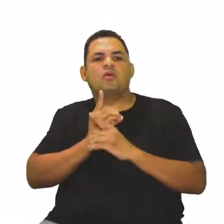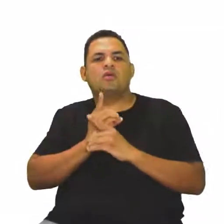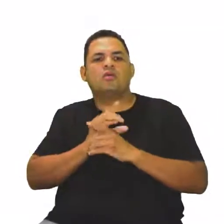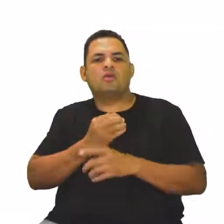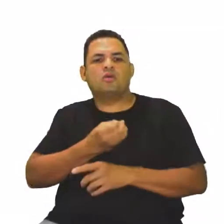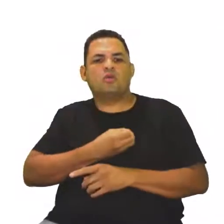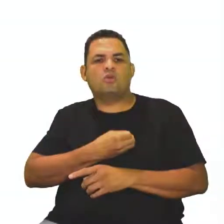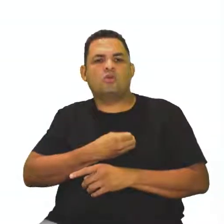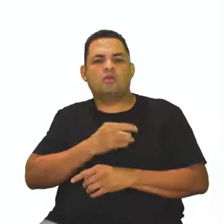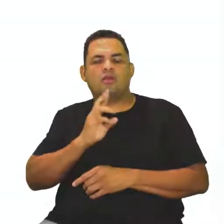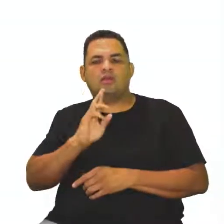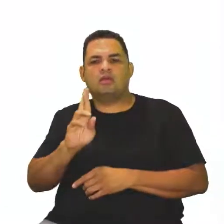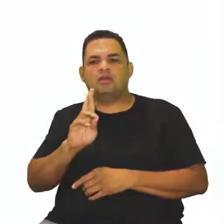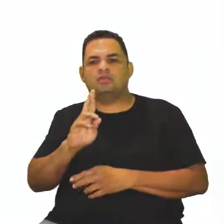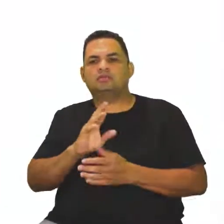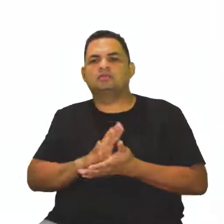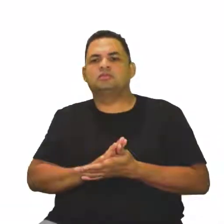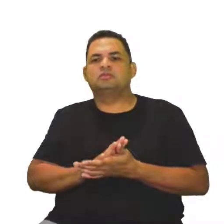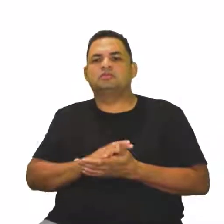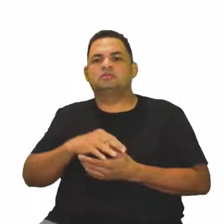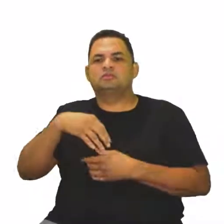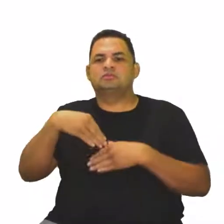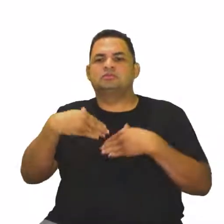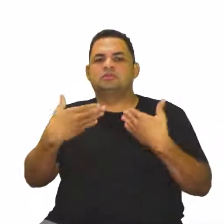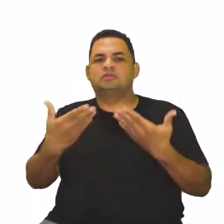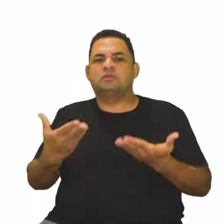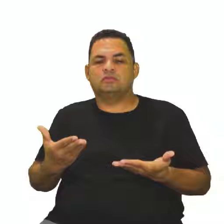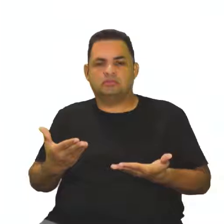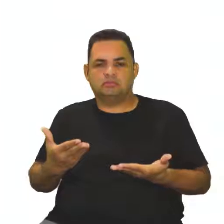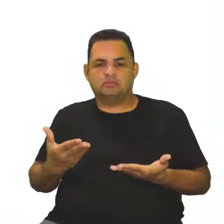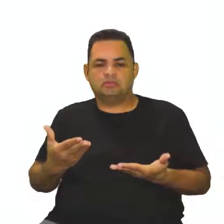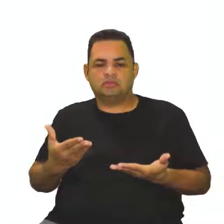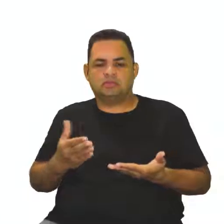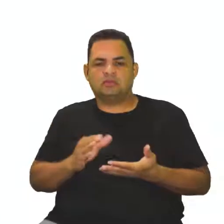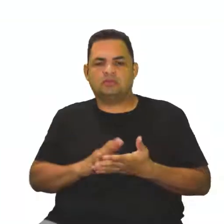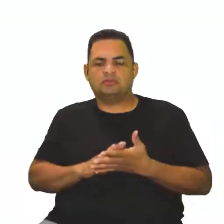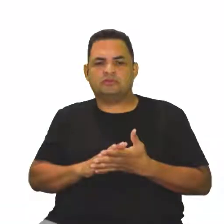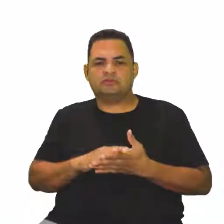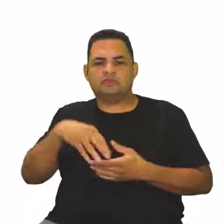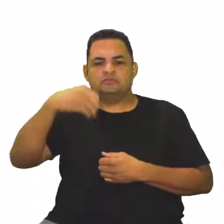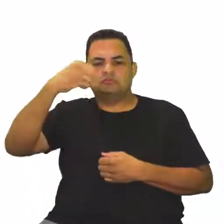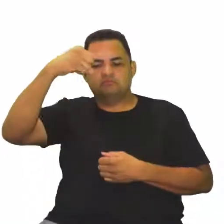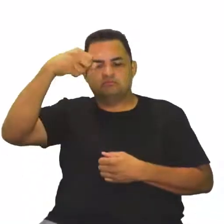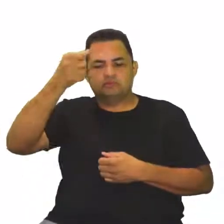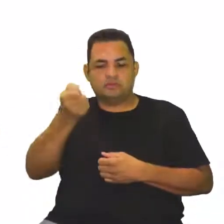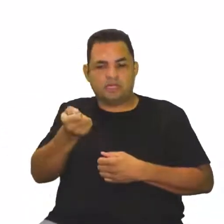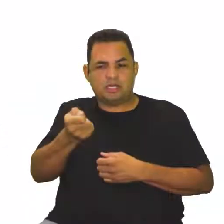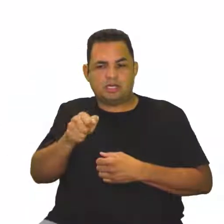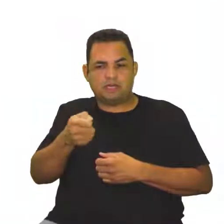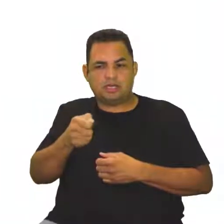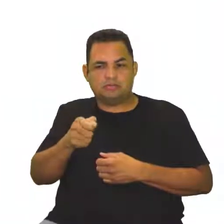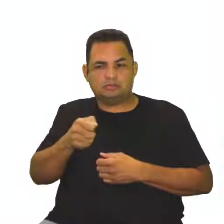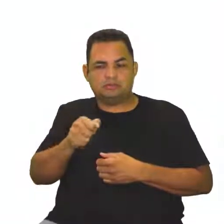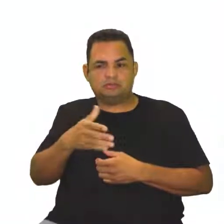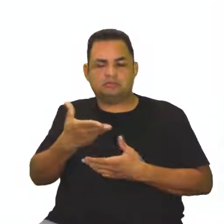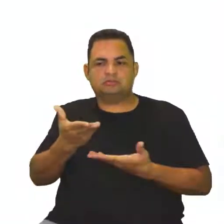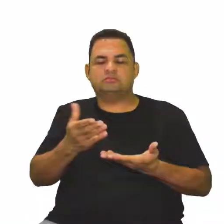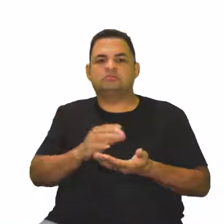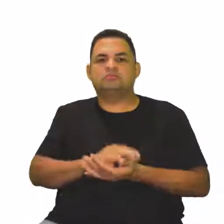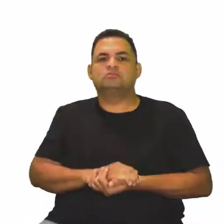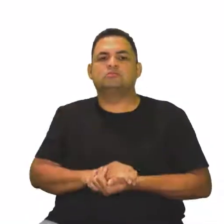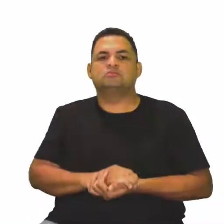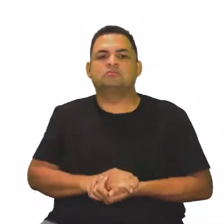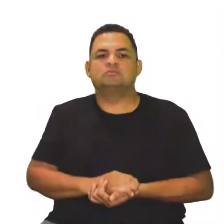resistência elétrica do chuveiro quando ele estiver em funcionamento, tá, pessoal? Então